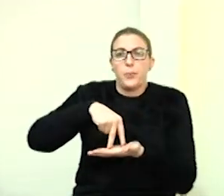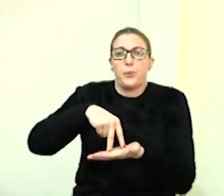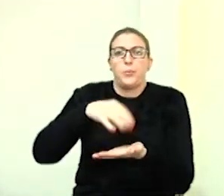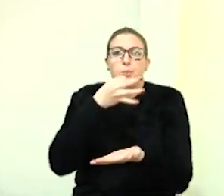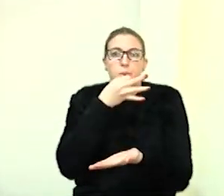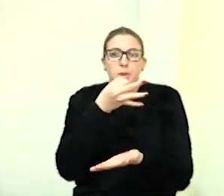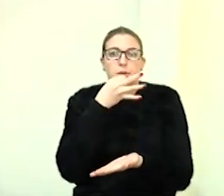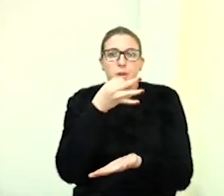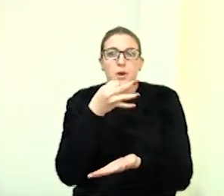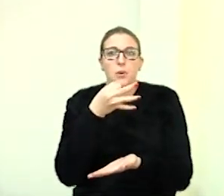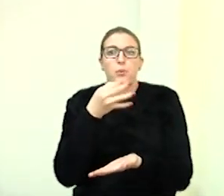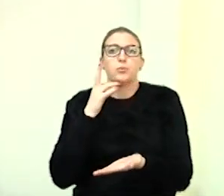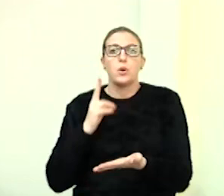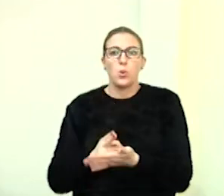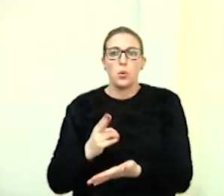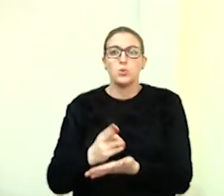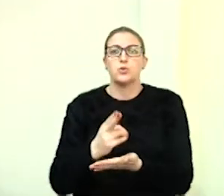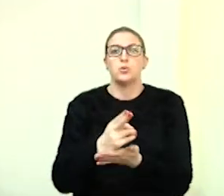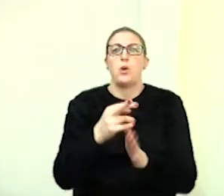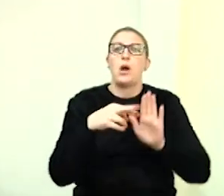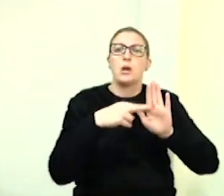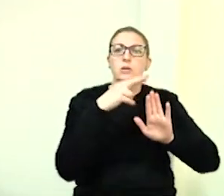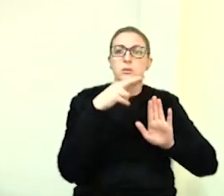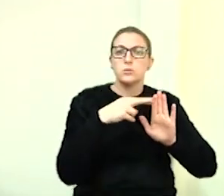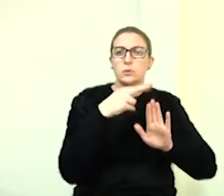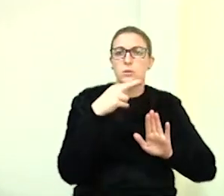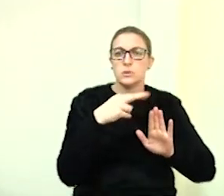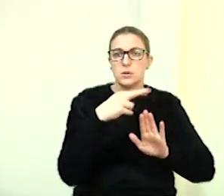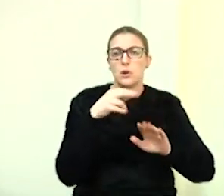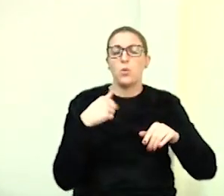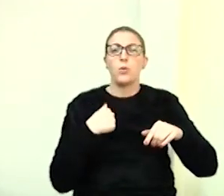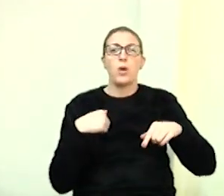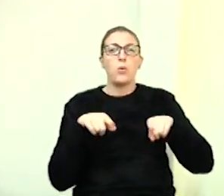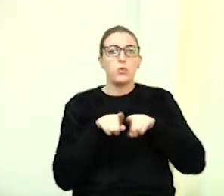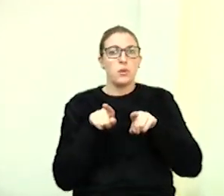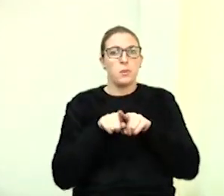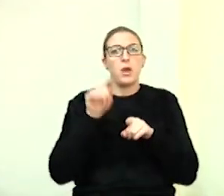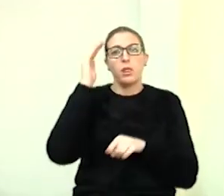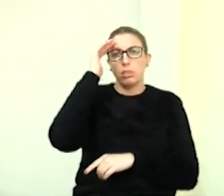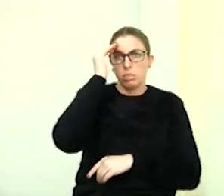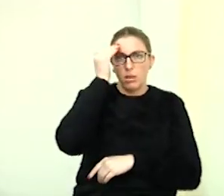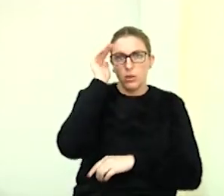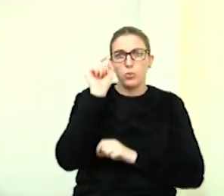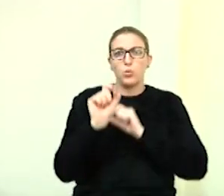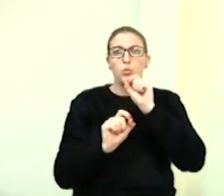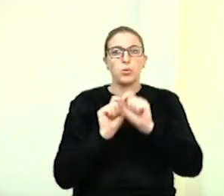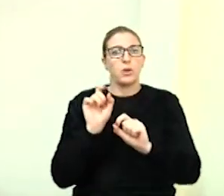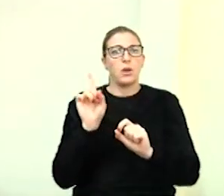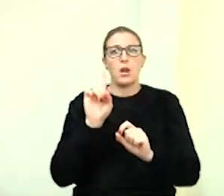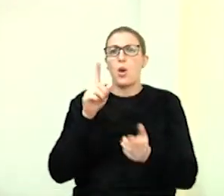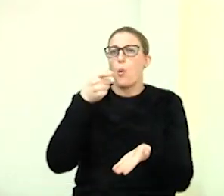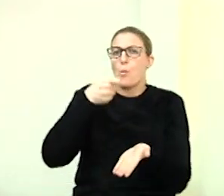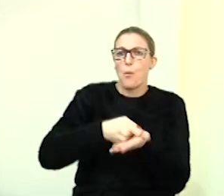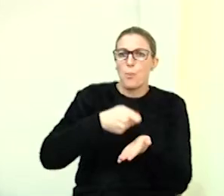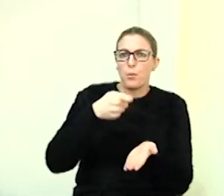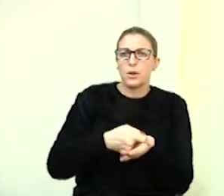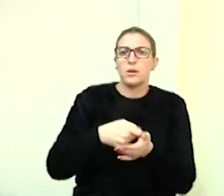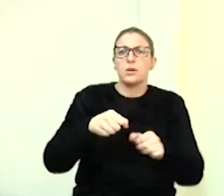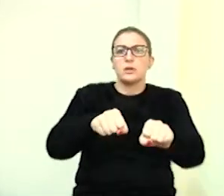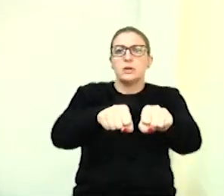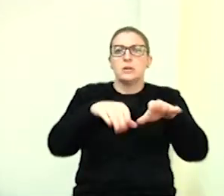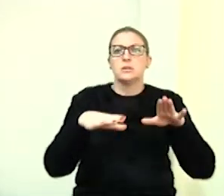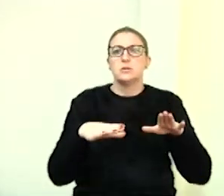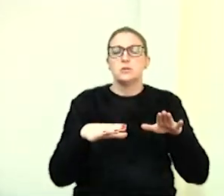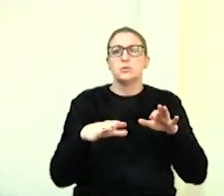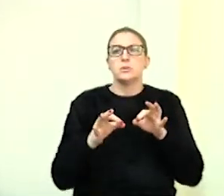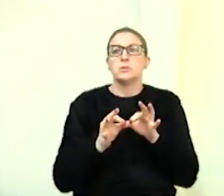manutenção da resolução, também entendo que ela não obrigue as sessões online, mas por ter assinado anteriormente